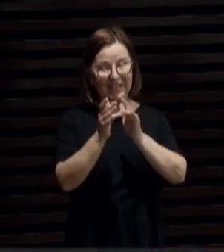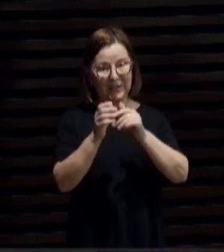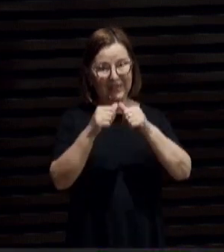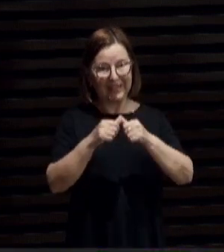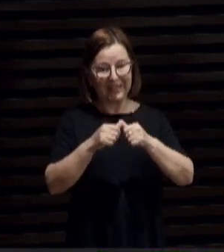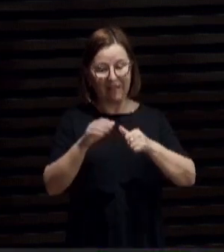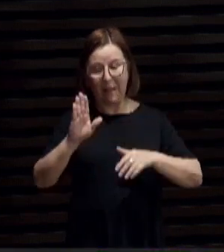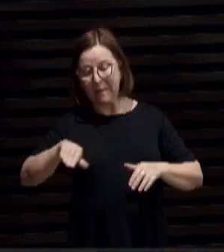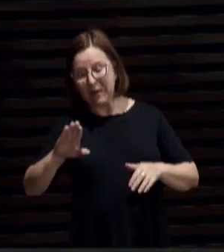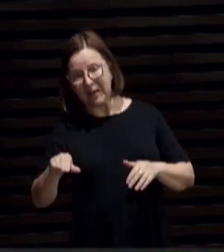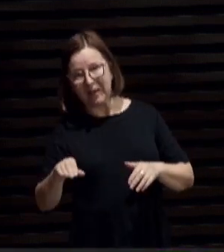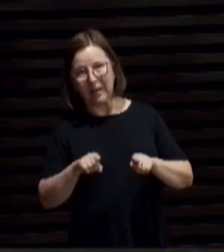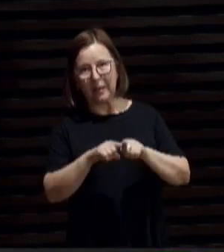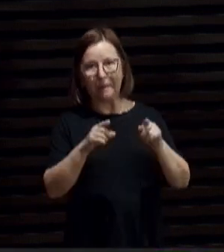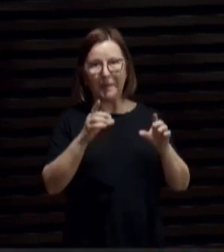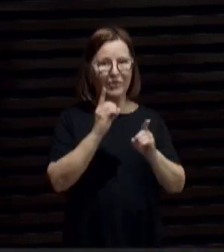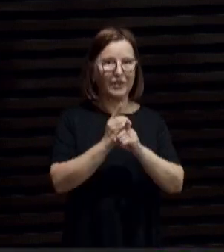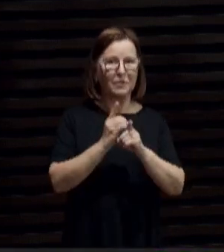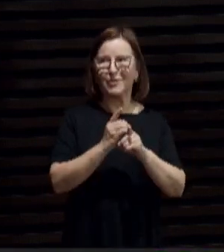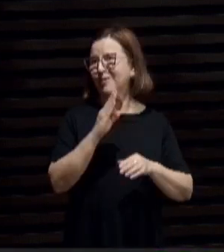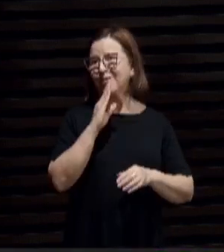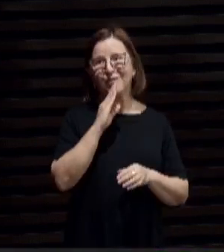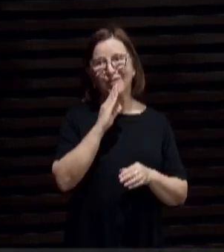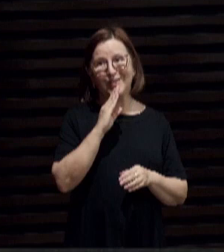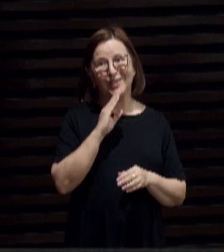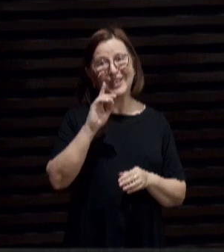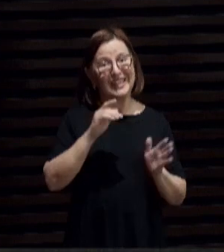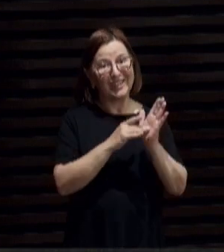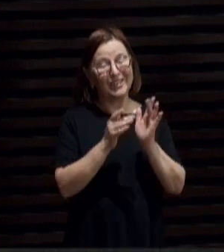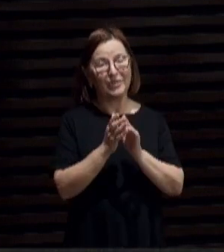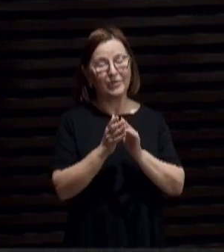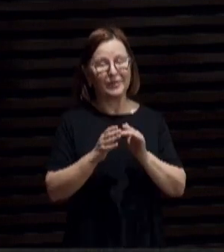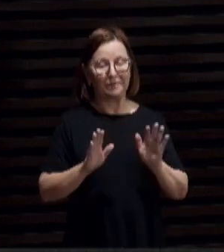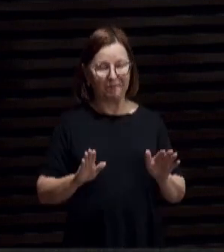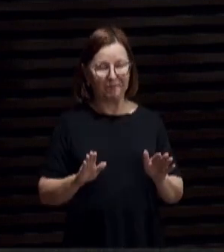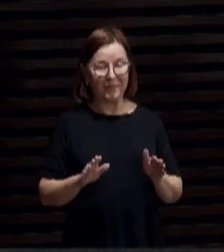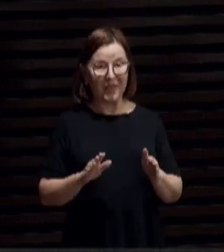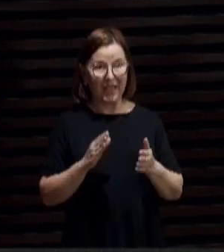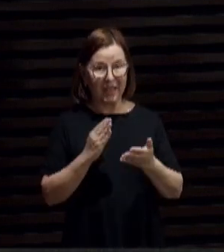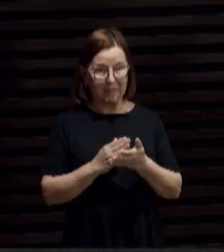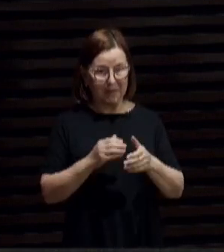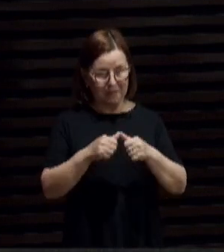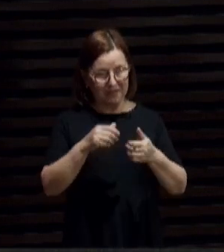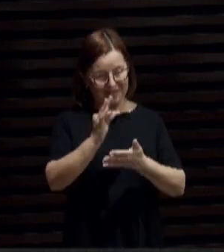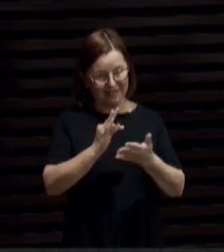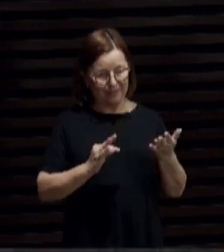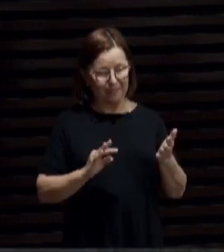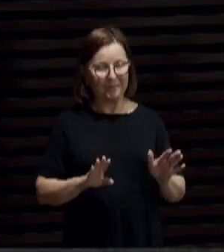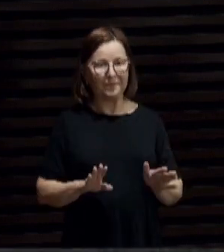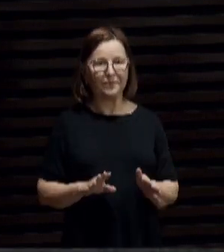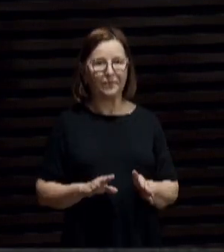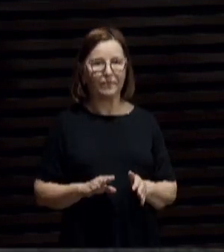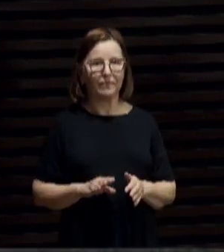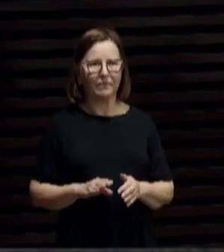Todavia os discípulos não reconheceram que era ele. Nós paramos bem por aqui assim. Era